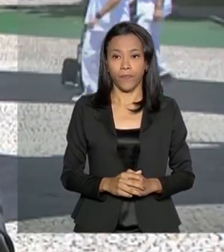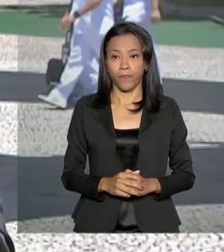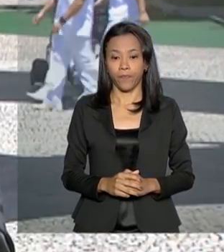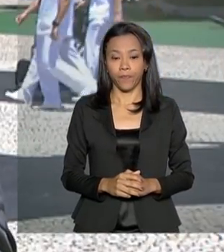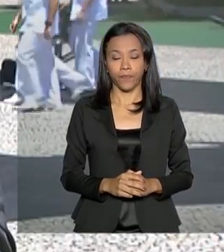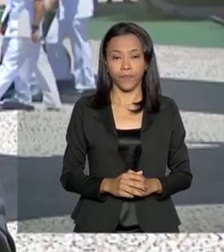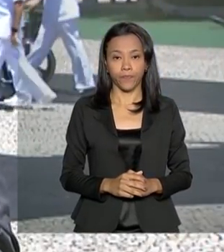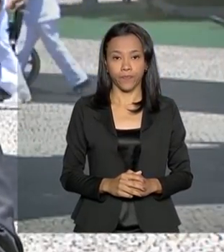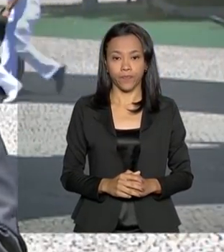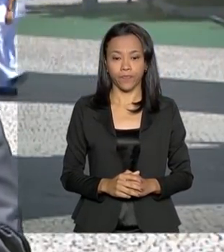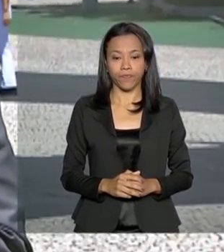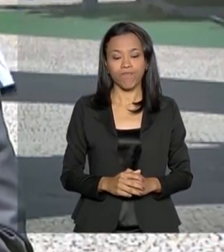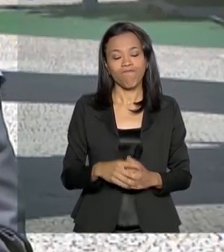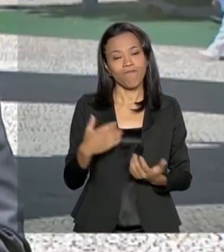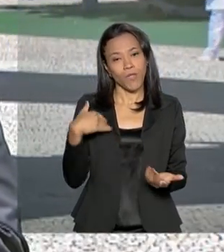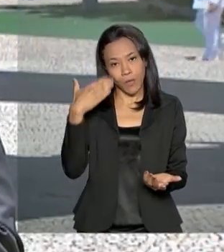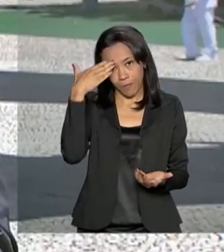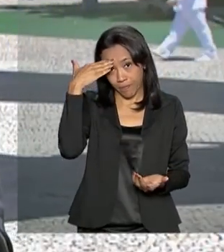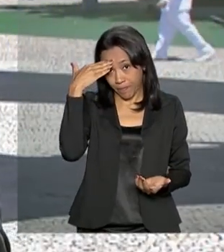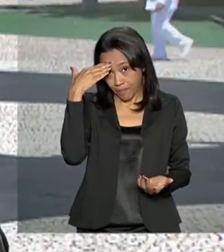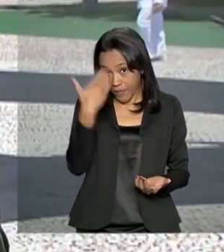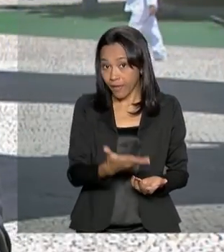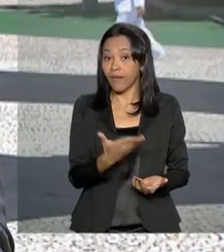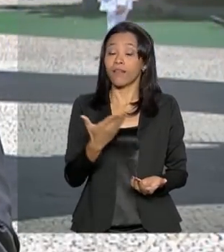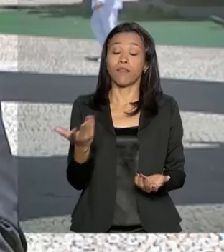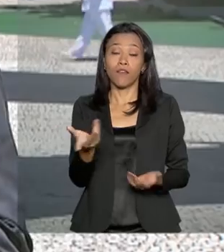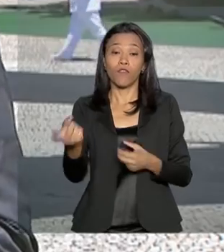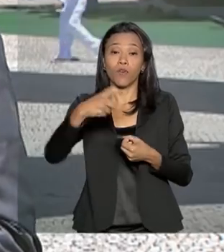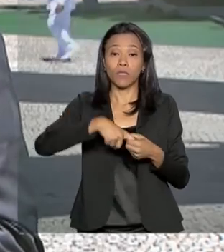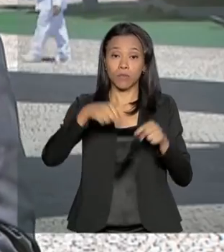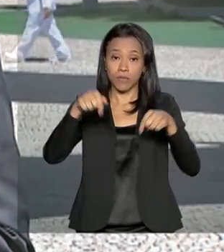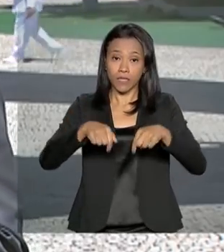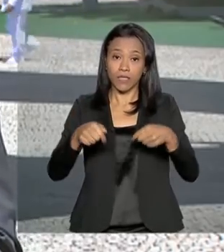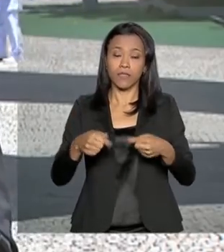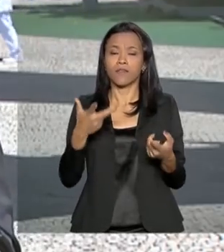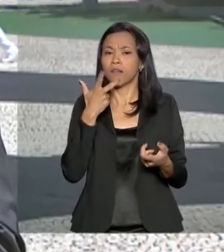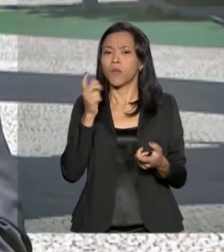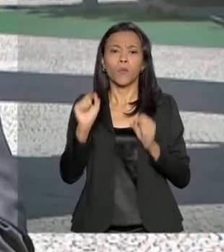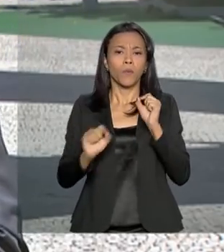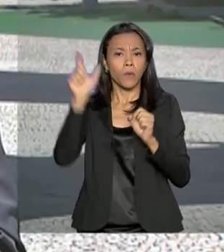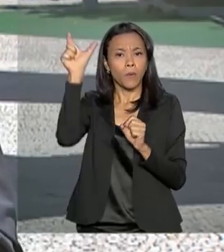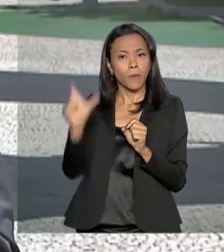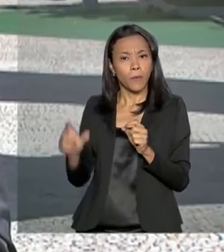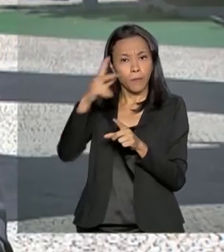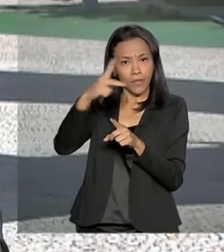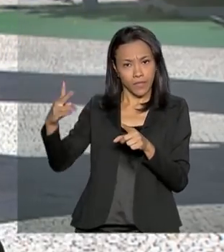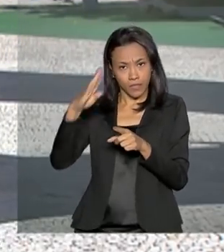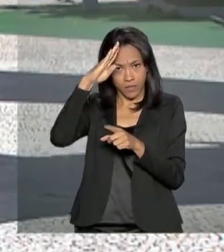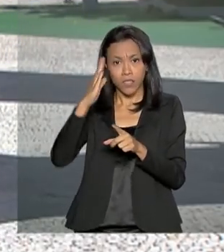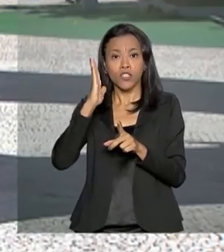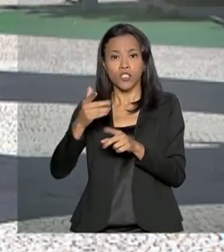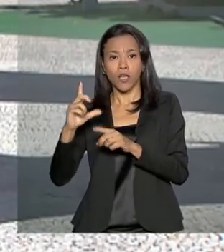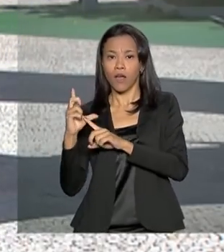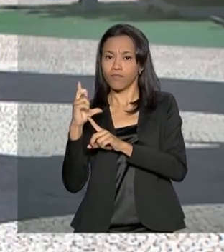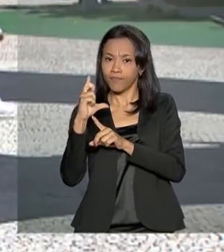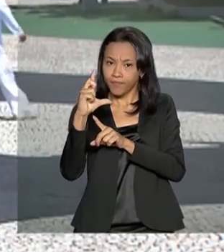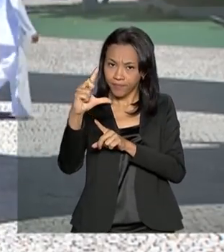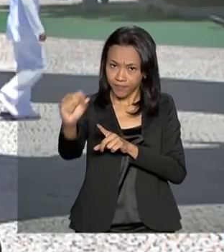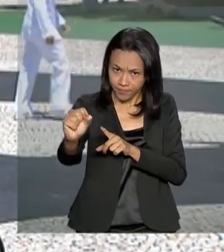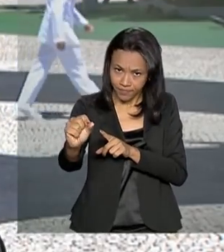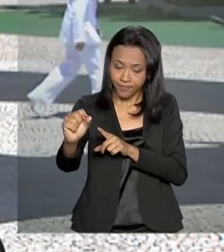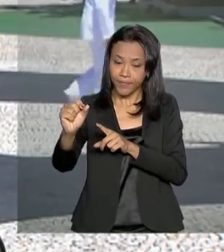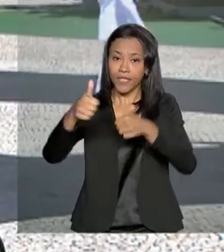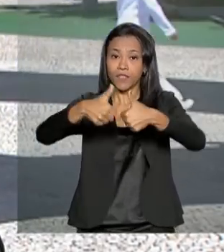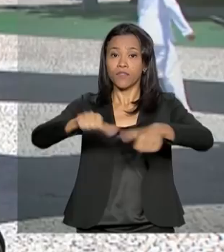Fortaleza muito obrigado Luciana e Voltando a falar sobre o presidente Jair bolsonaro ele já deixou aqui a Fortaleza de São José